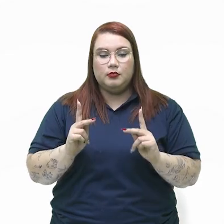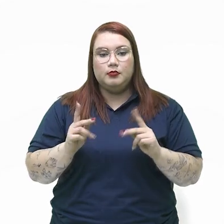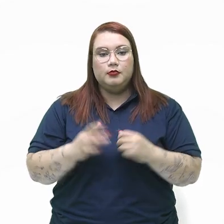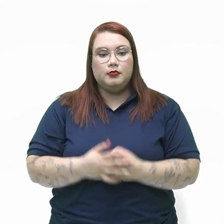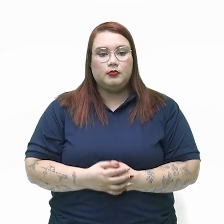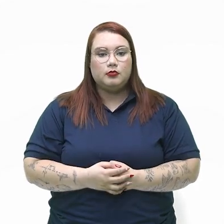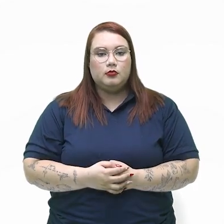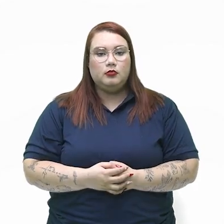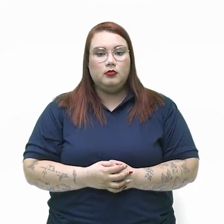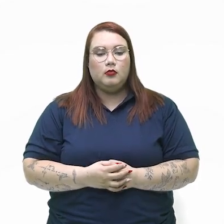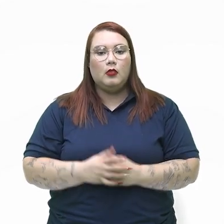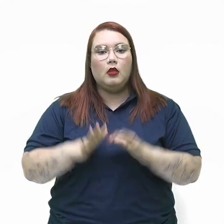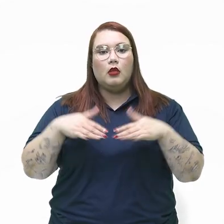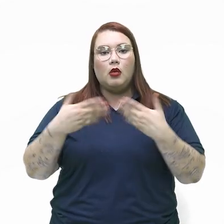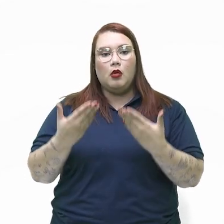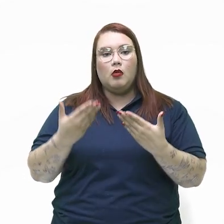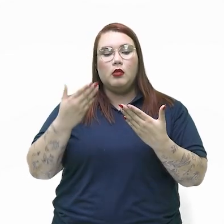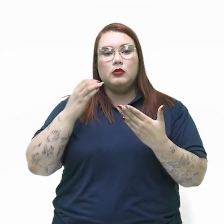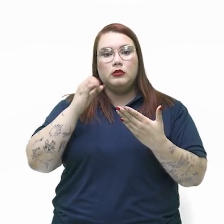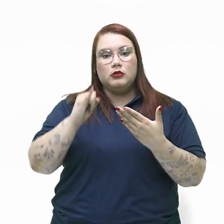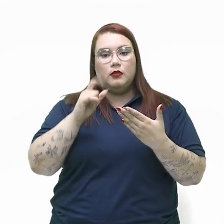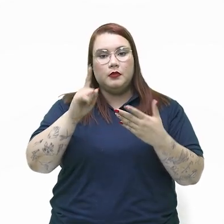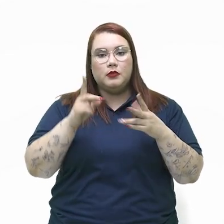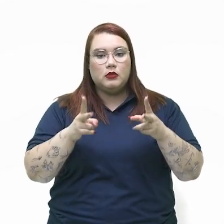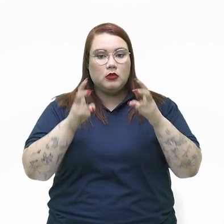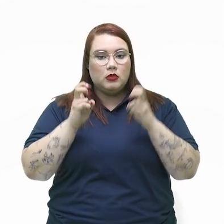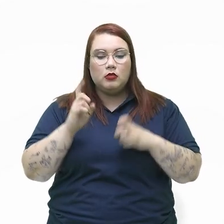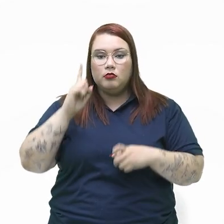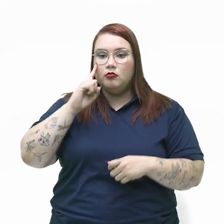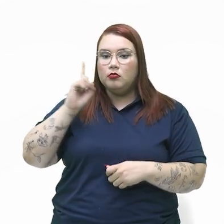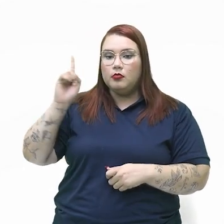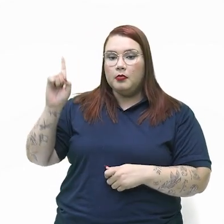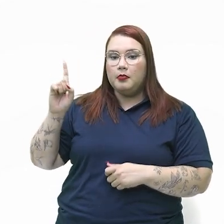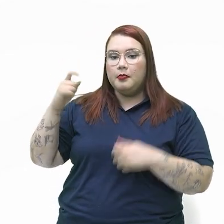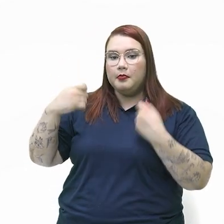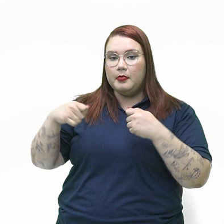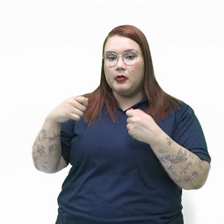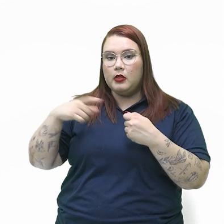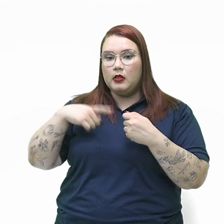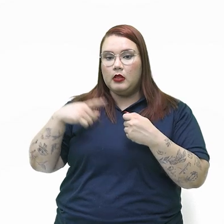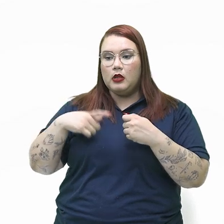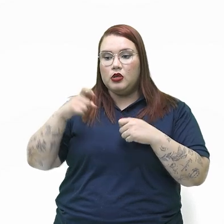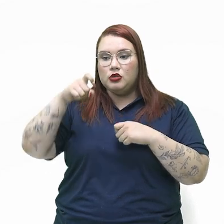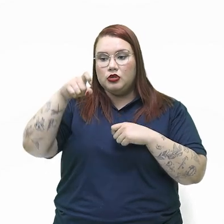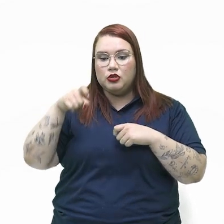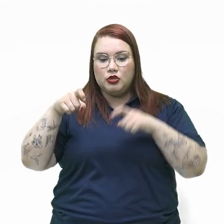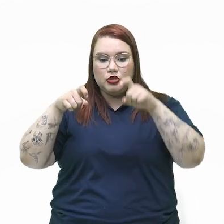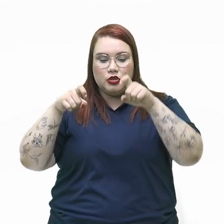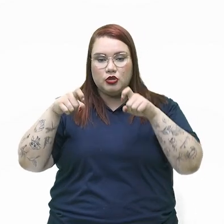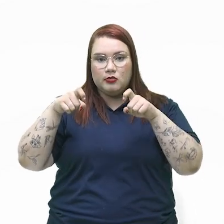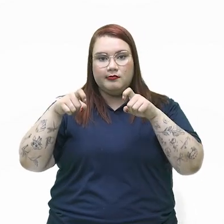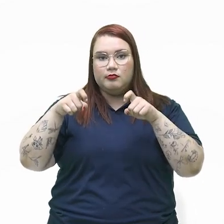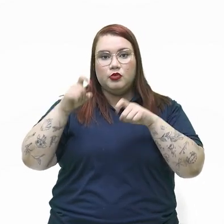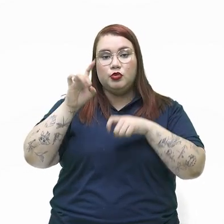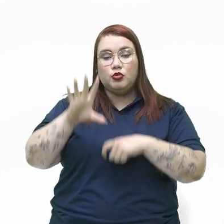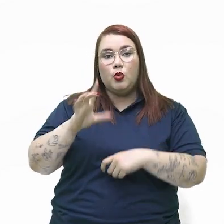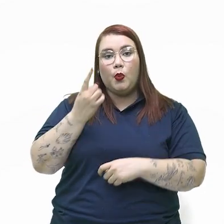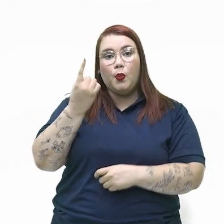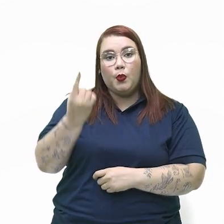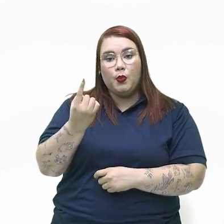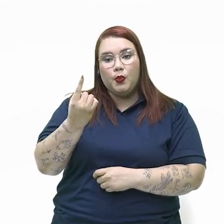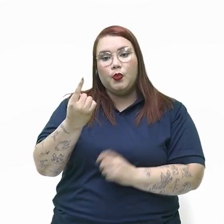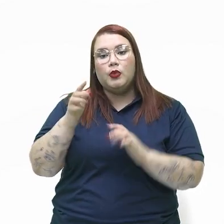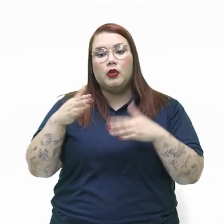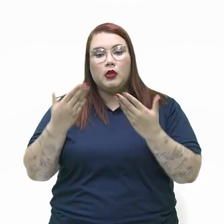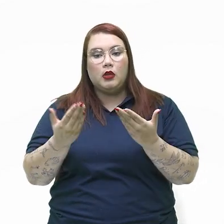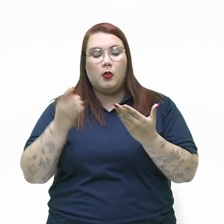E o cariótipo dela, se você observar, onde deveria ter um par de X, na verdade tem só um X. Então, a